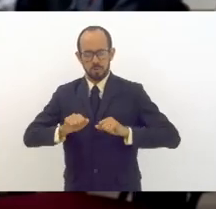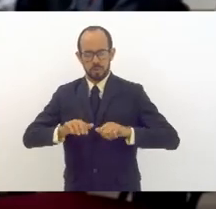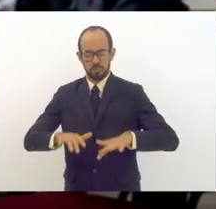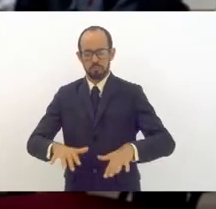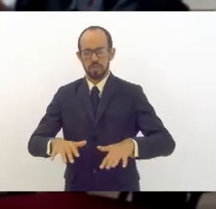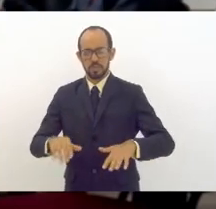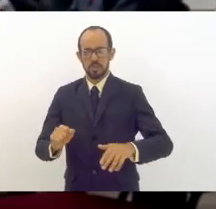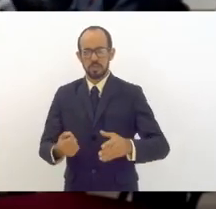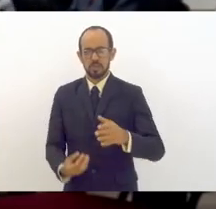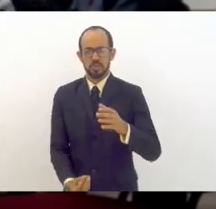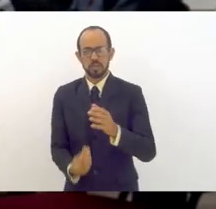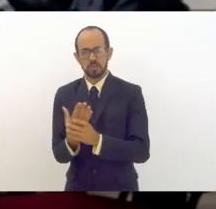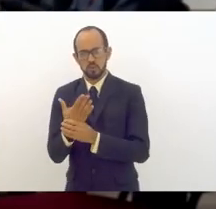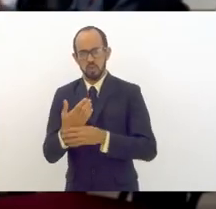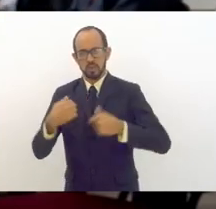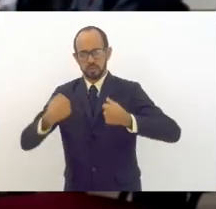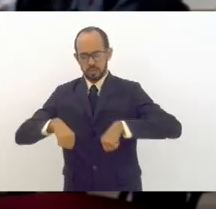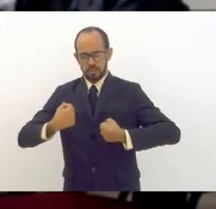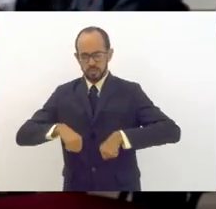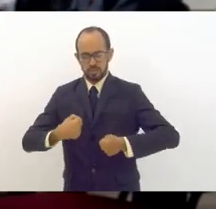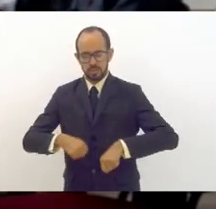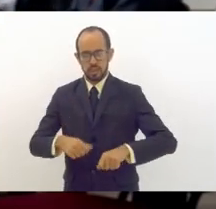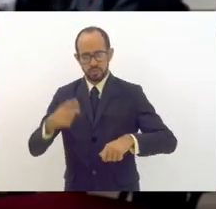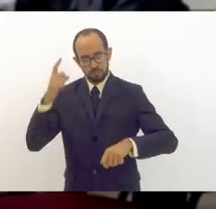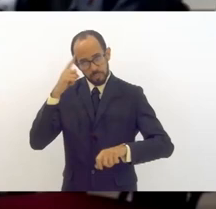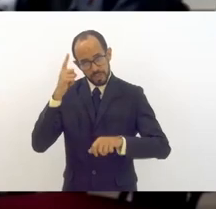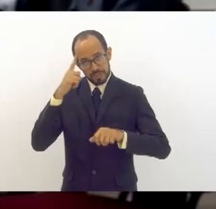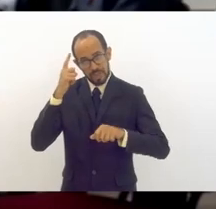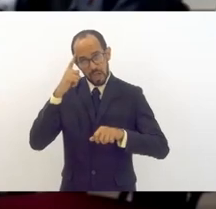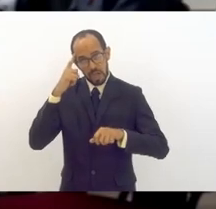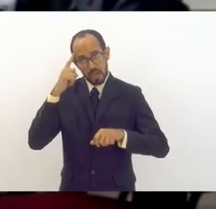trouxe forte essa demanda de pensar